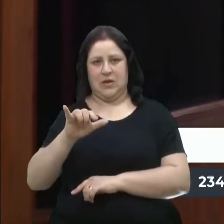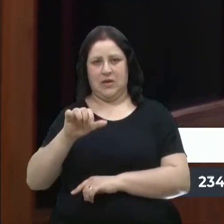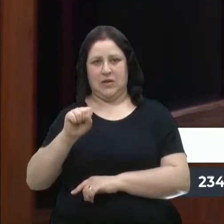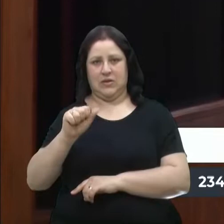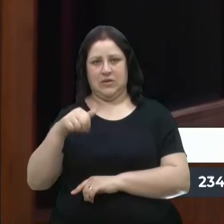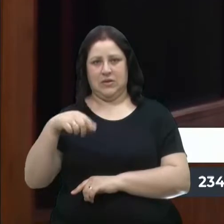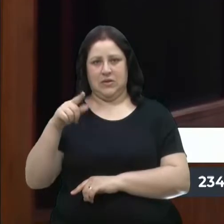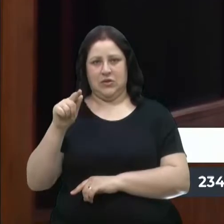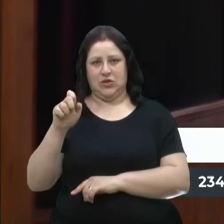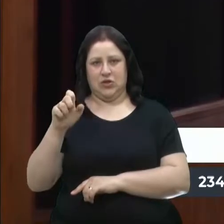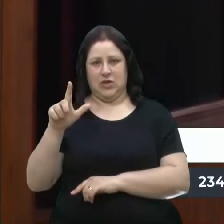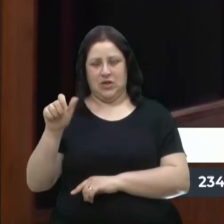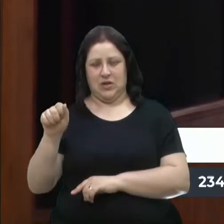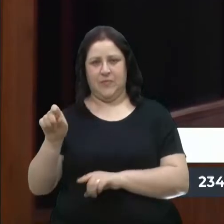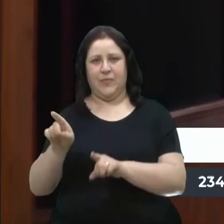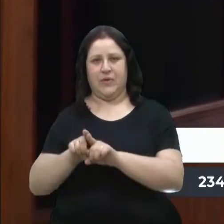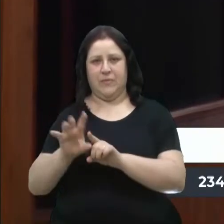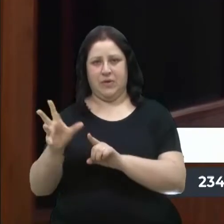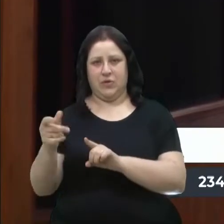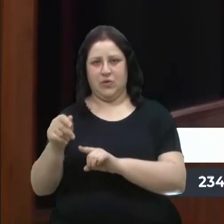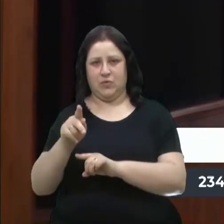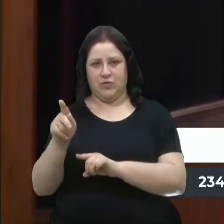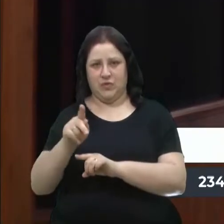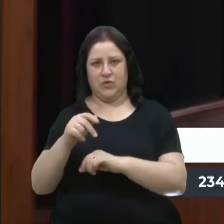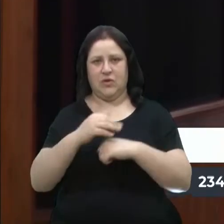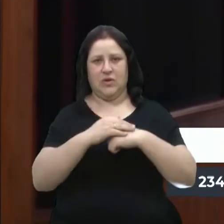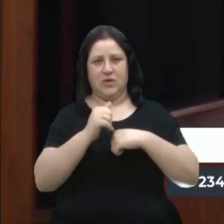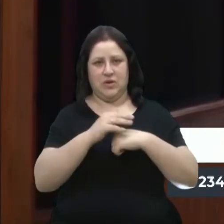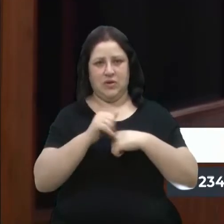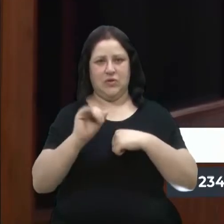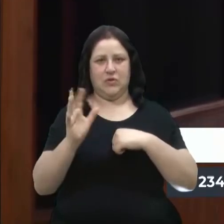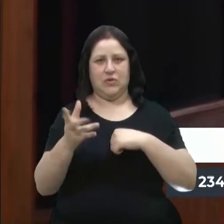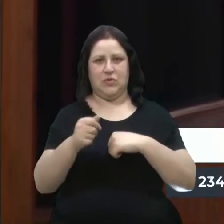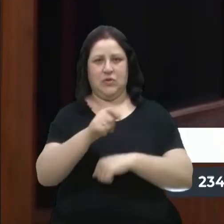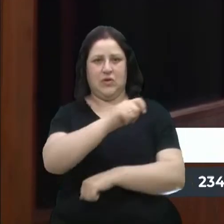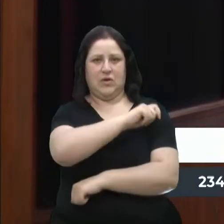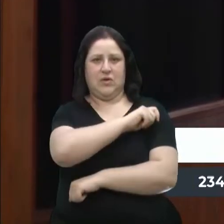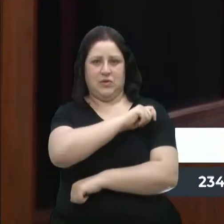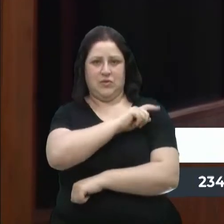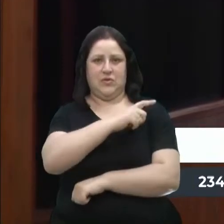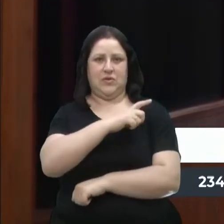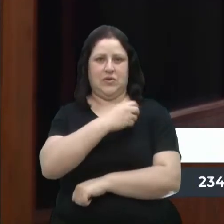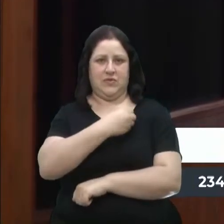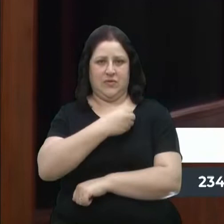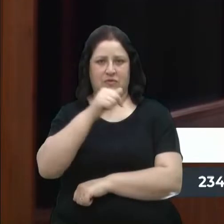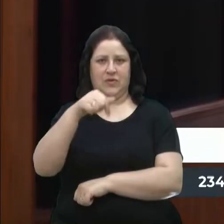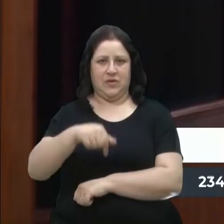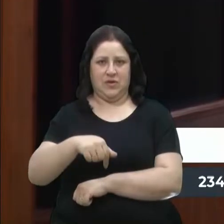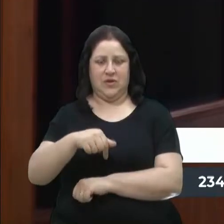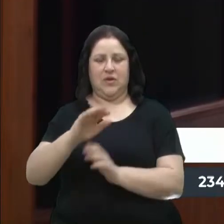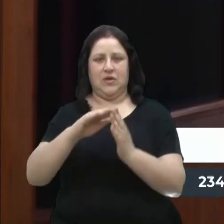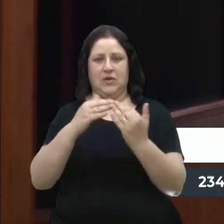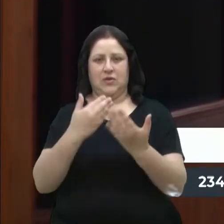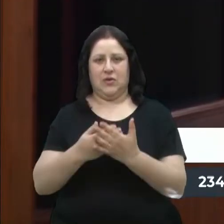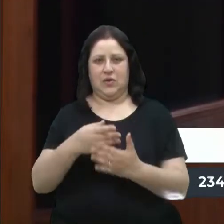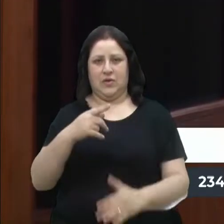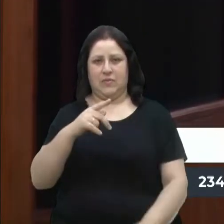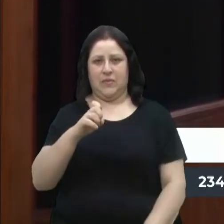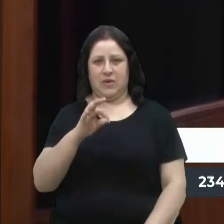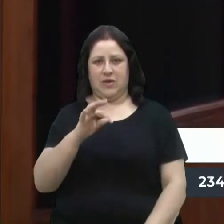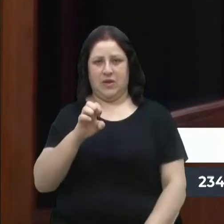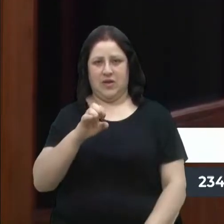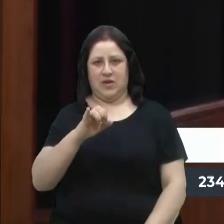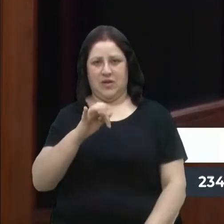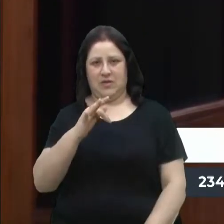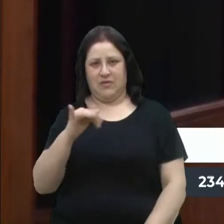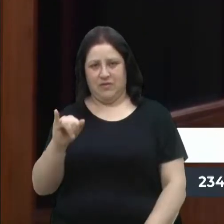carinhosa aos estudantes da escola Alfredo Belisário ptf que hoje estão aqui né nesse plenário acompanhando